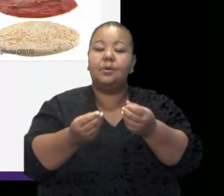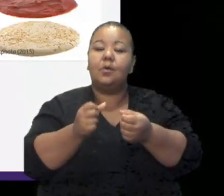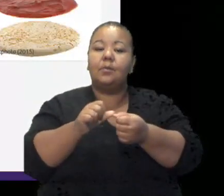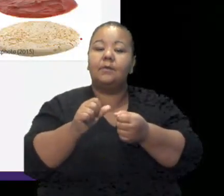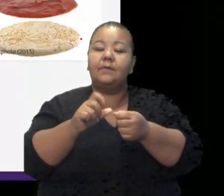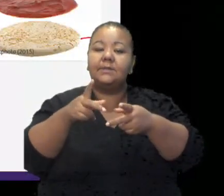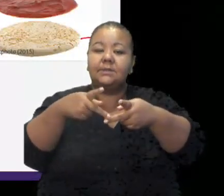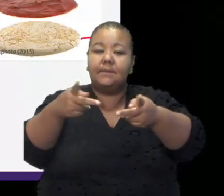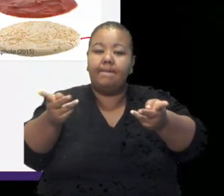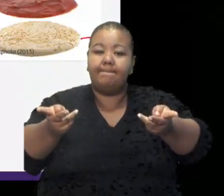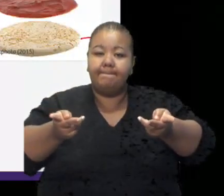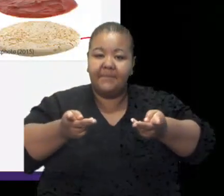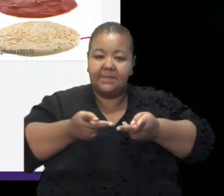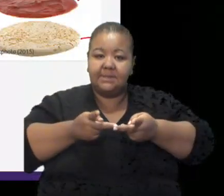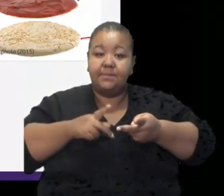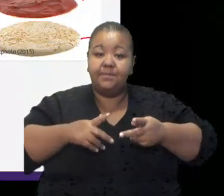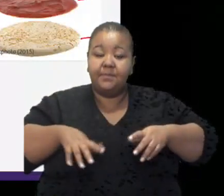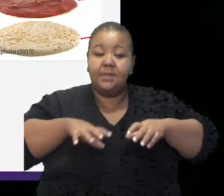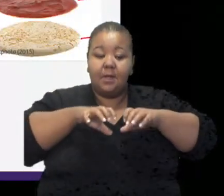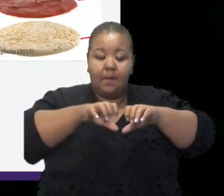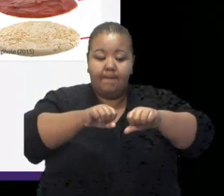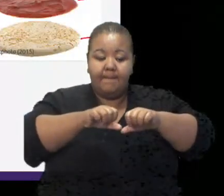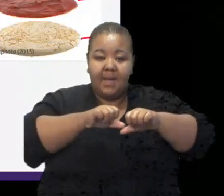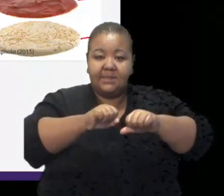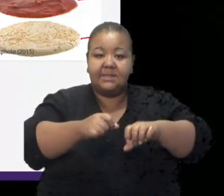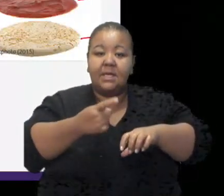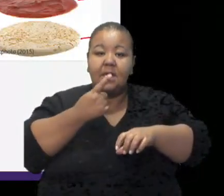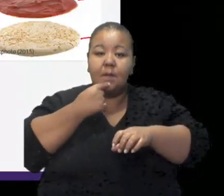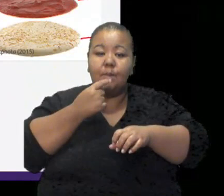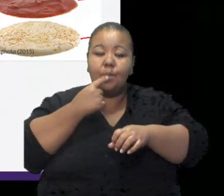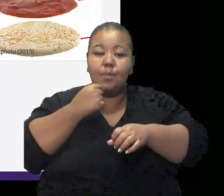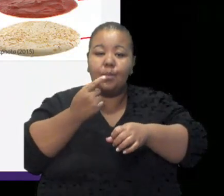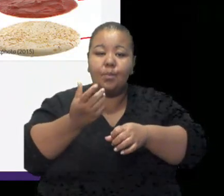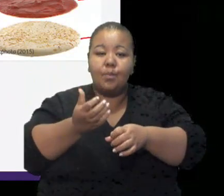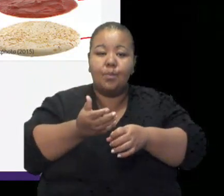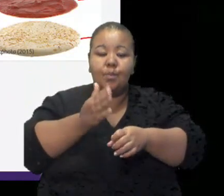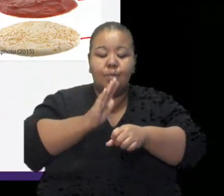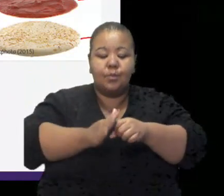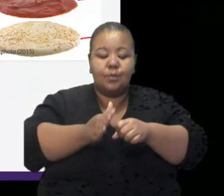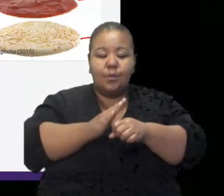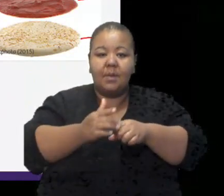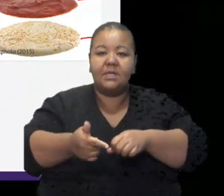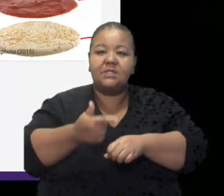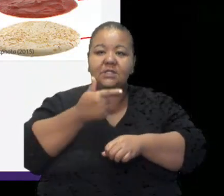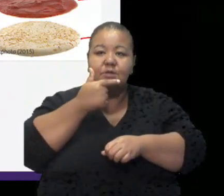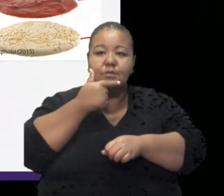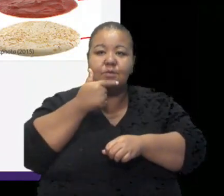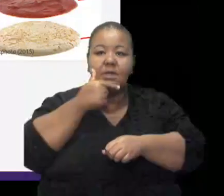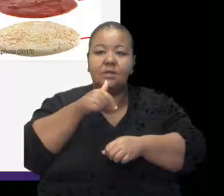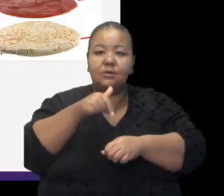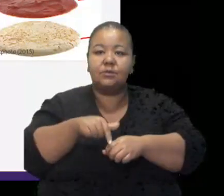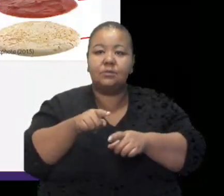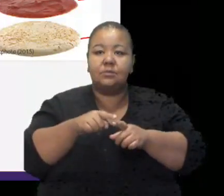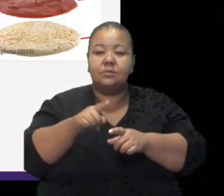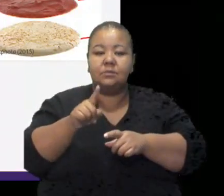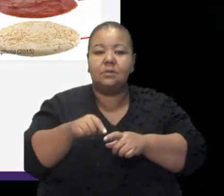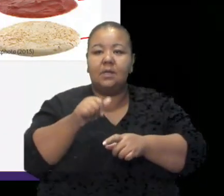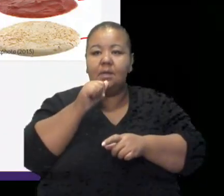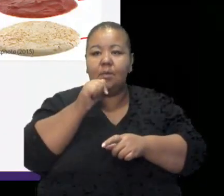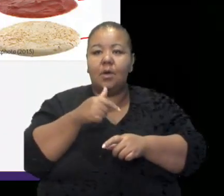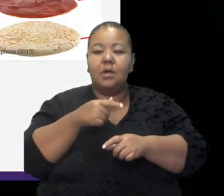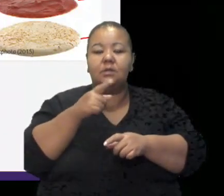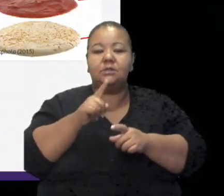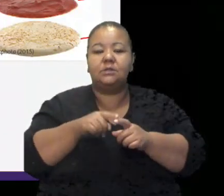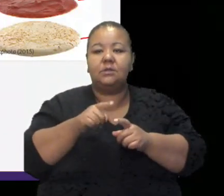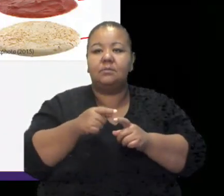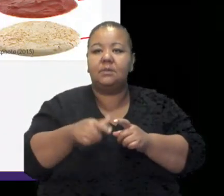uma pizza. Eu tenho a massa, o molho de tomate, o queijo, o pepperoni, aí aqui eu posso ter uma cebola,